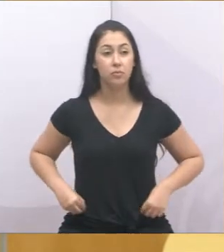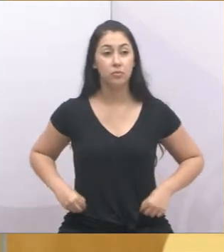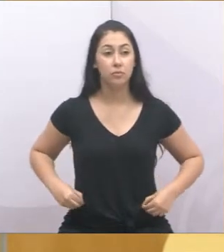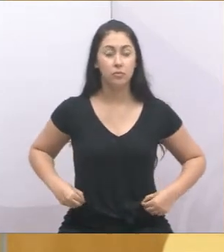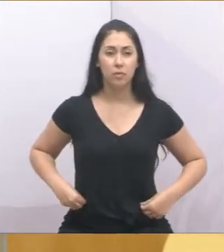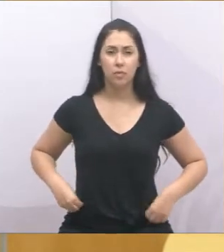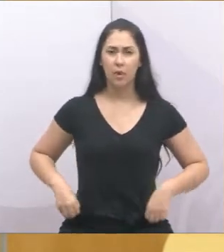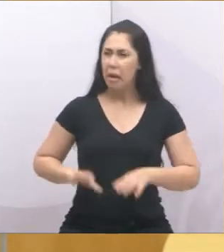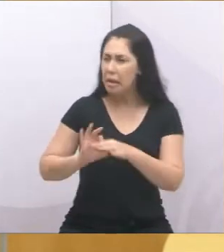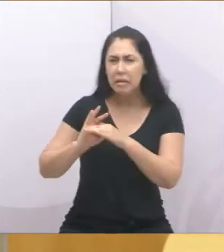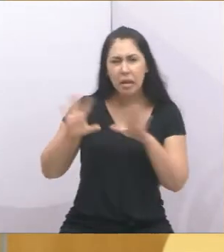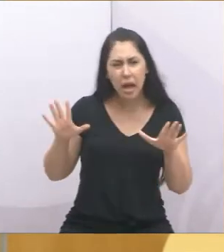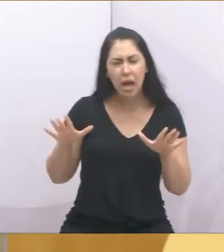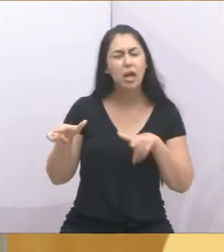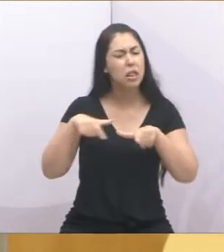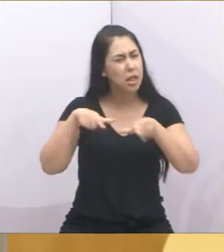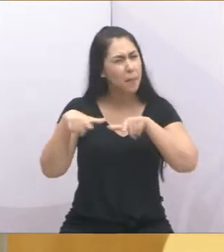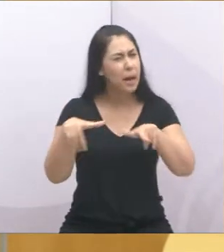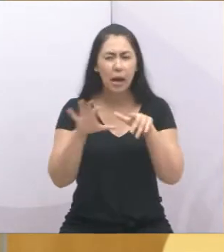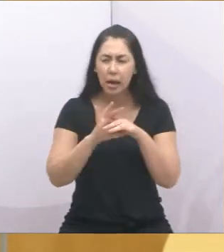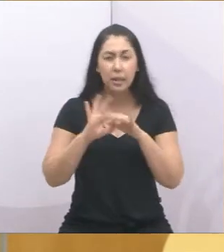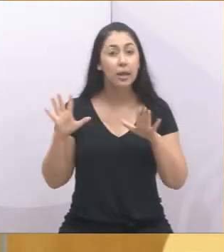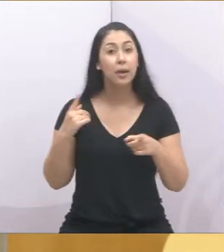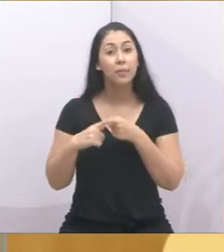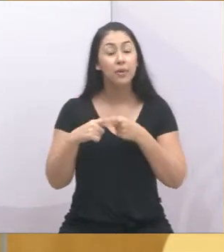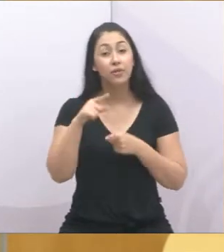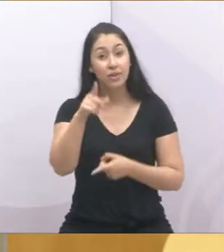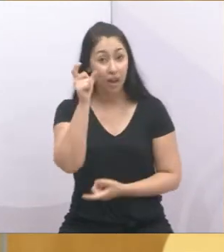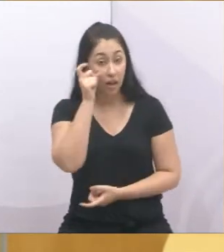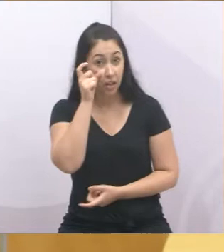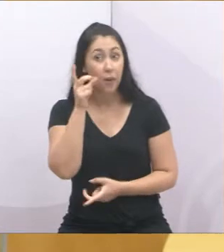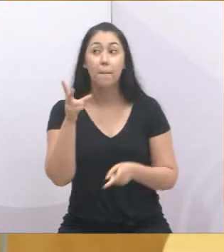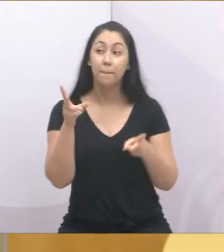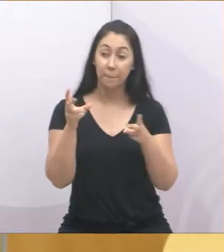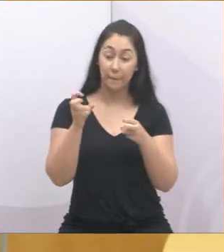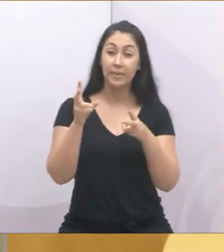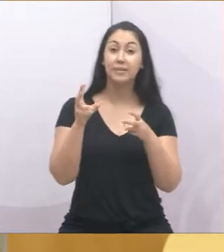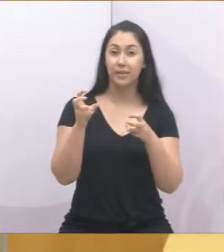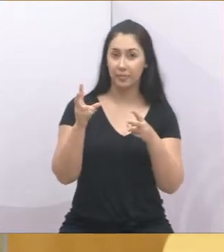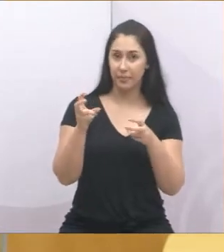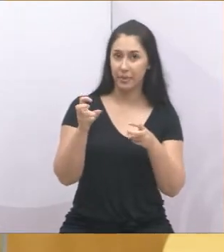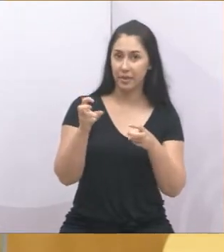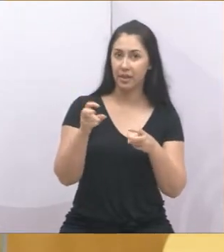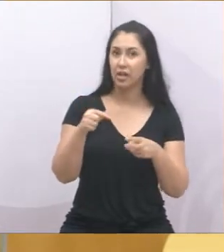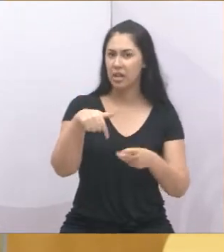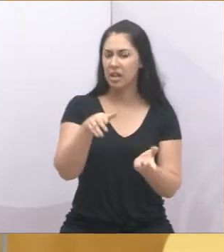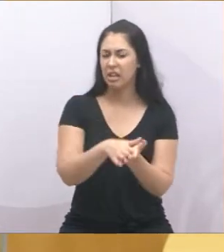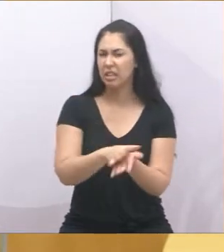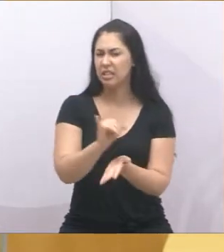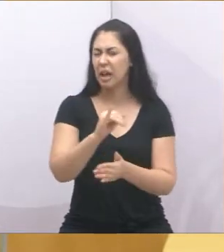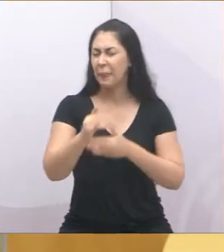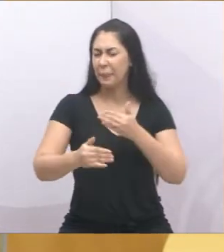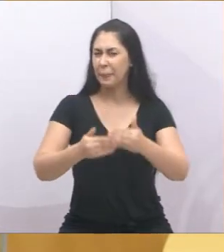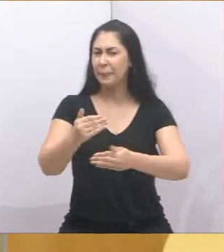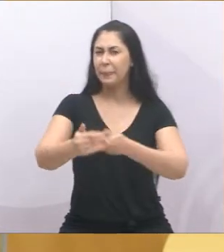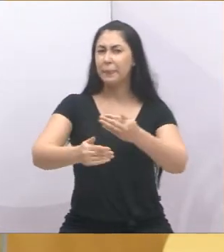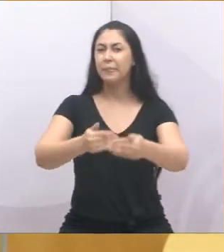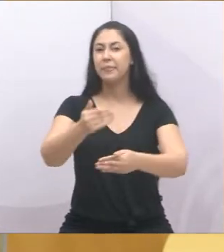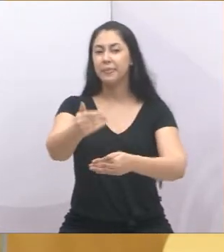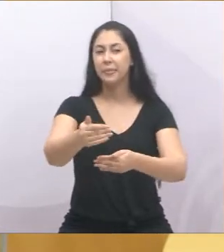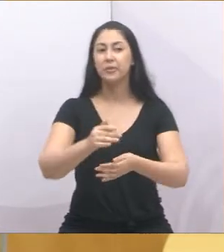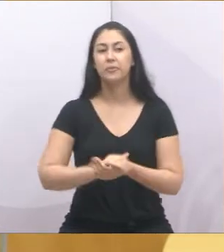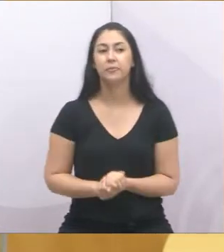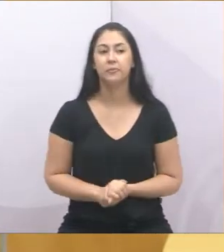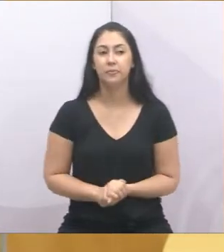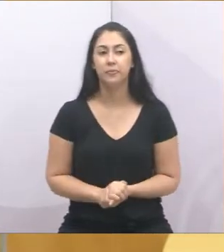Deixa o homem trabalhar mais 4 anos, porque você que está me assistindo agora, você vai ver o quanto essa cidade vai avançar. Eu